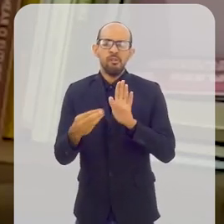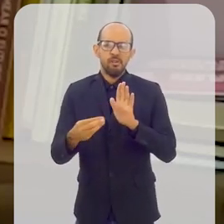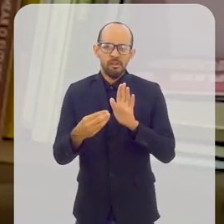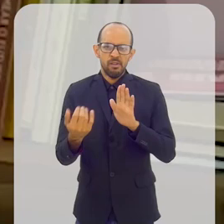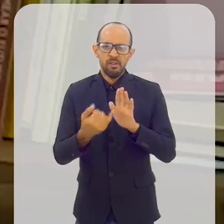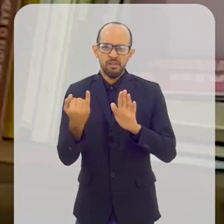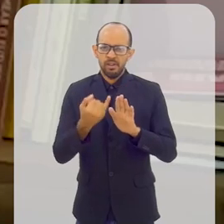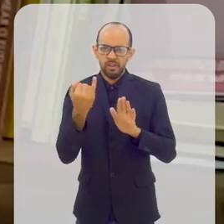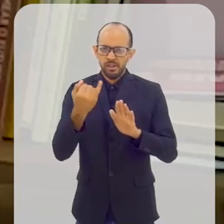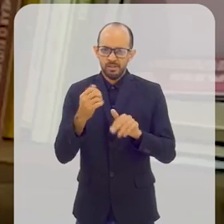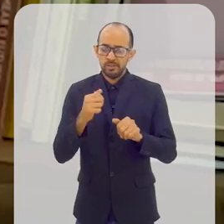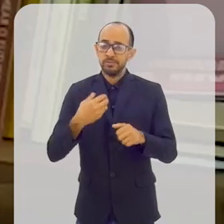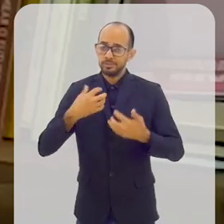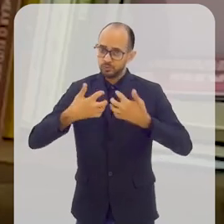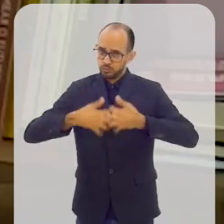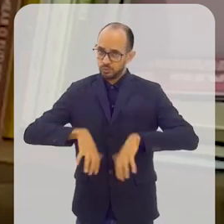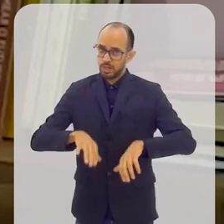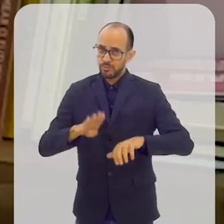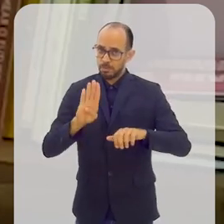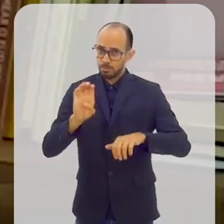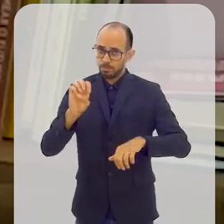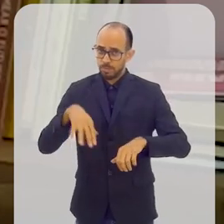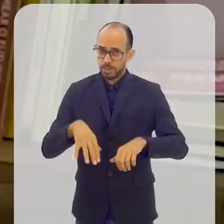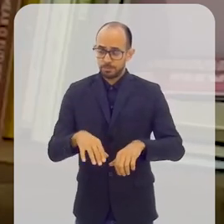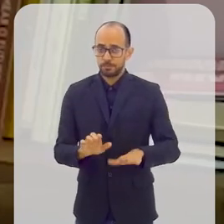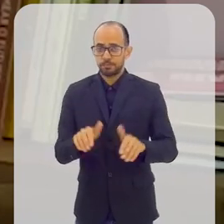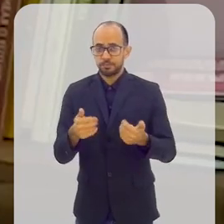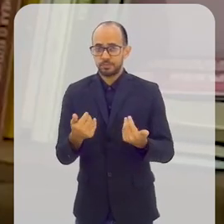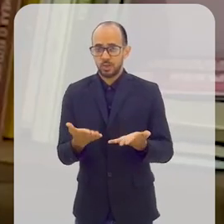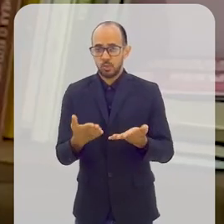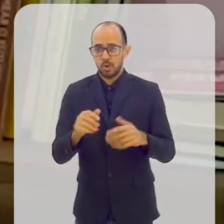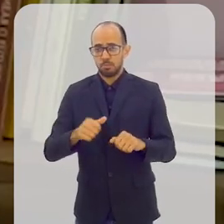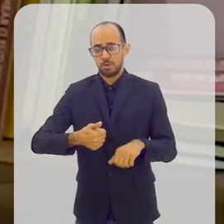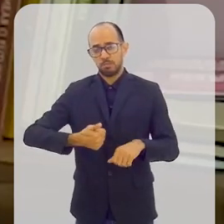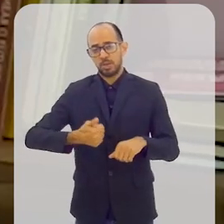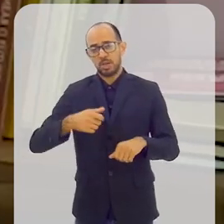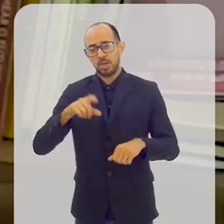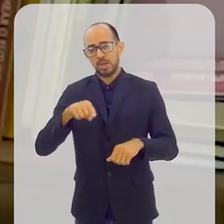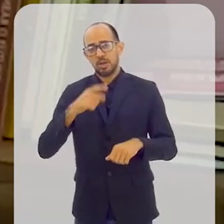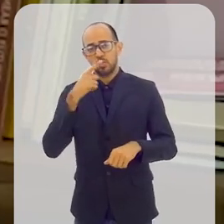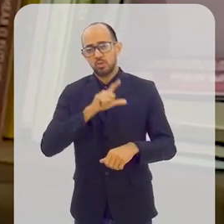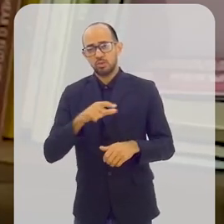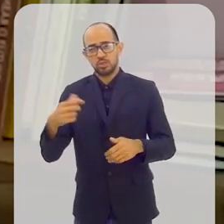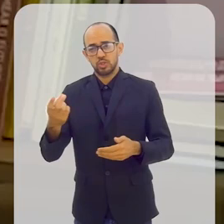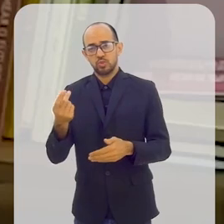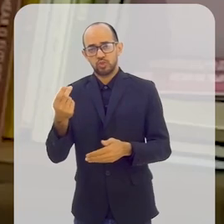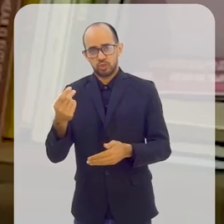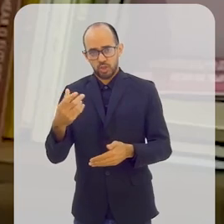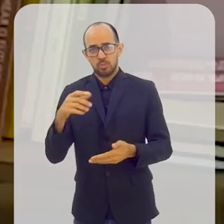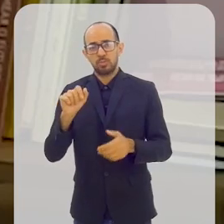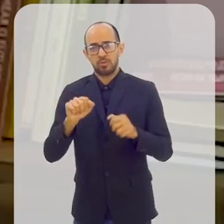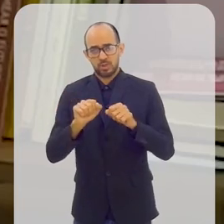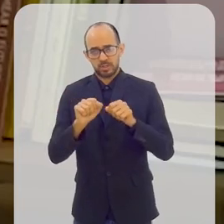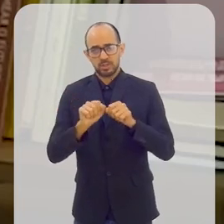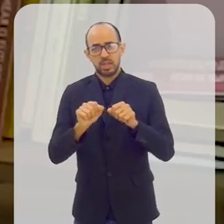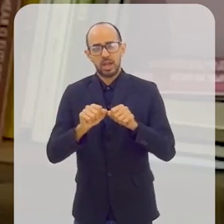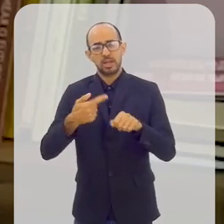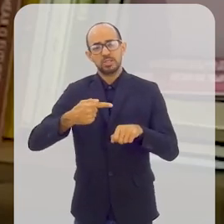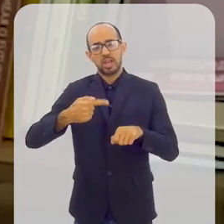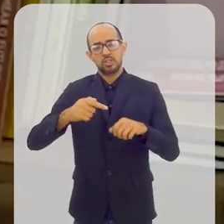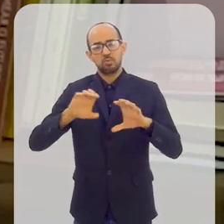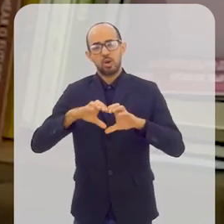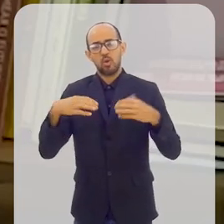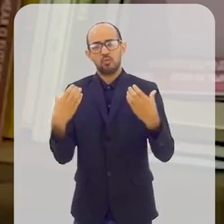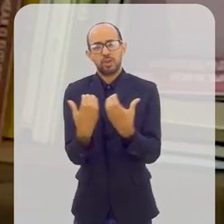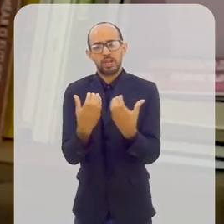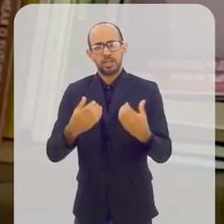funcionava muito bem. A primeira necessidade era conseguir fundos para a gente poder organizar a 7ª Conferência Internacional de Lixo